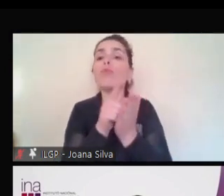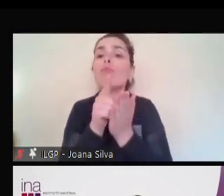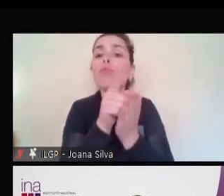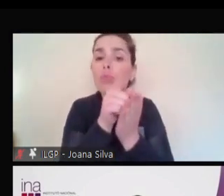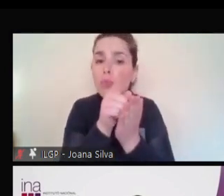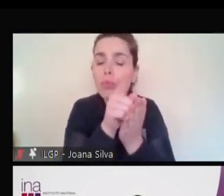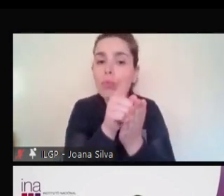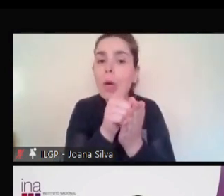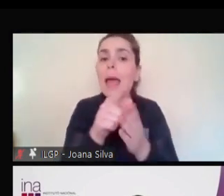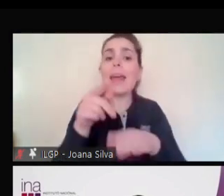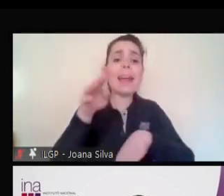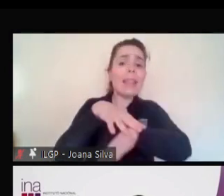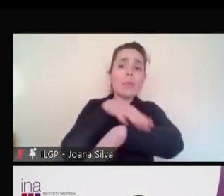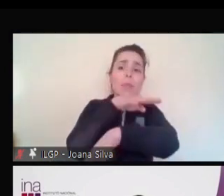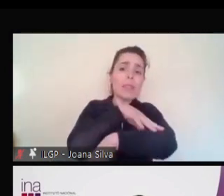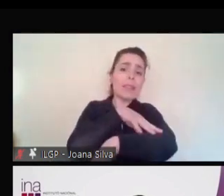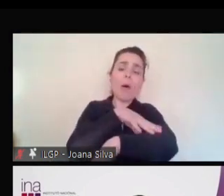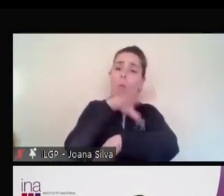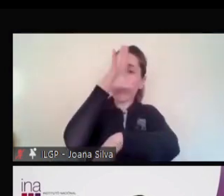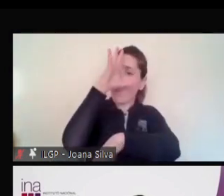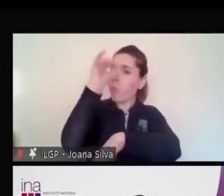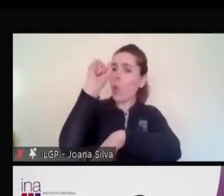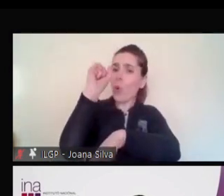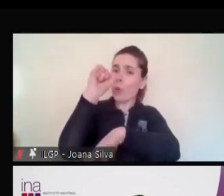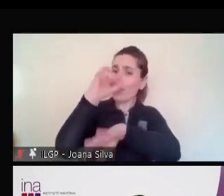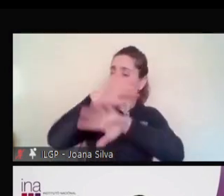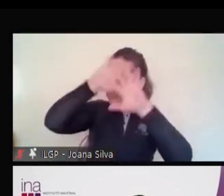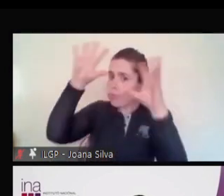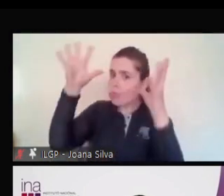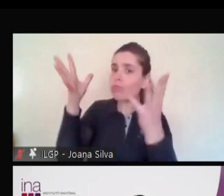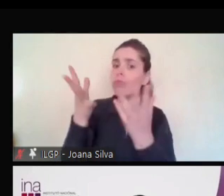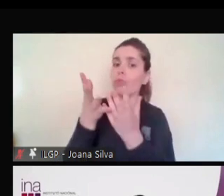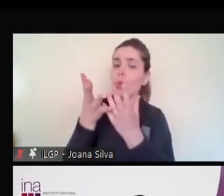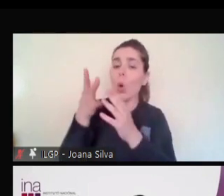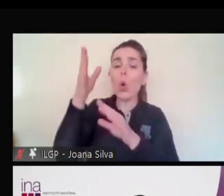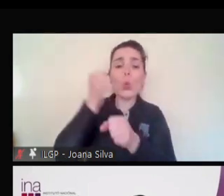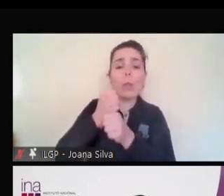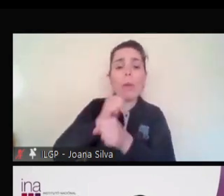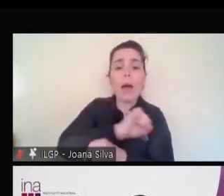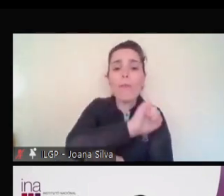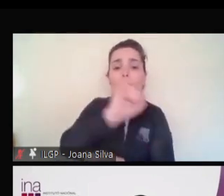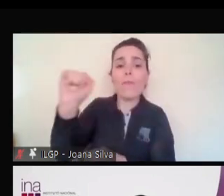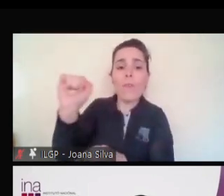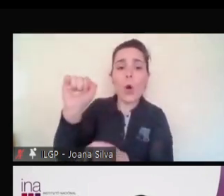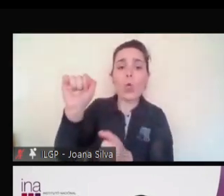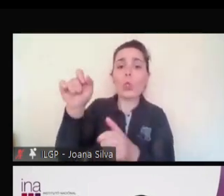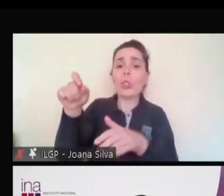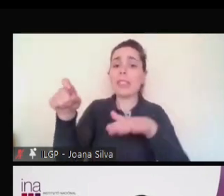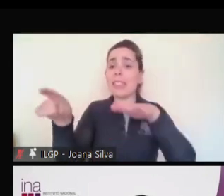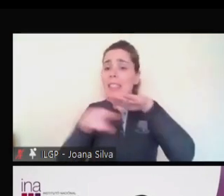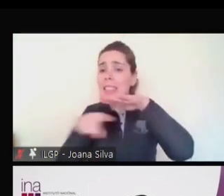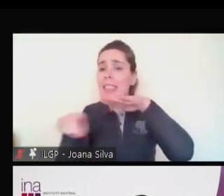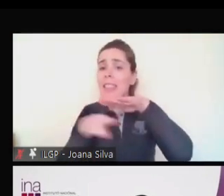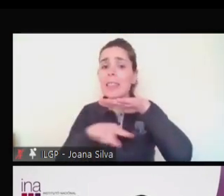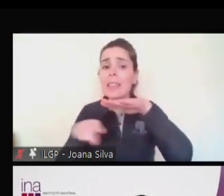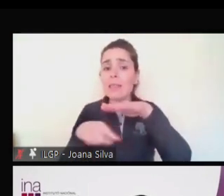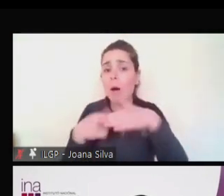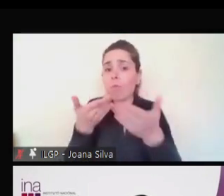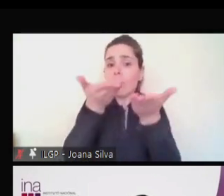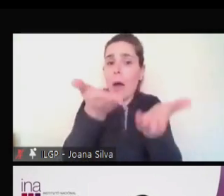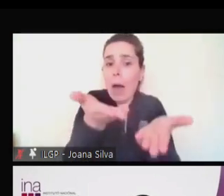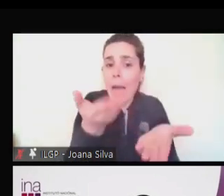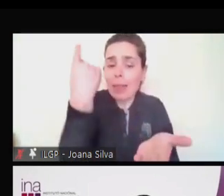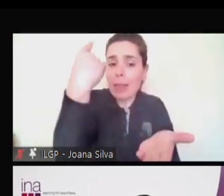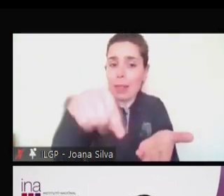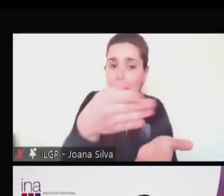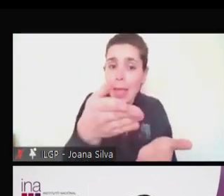toda a administração pública a prosseguir os seus trabalhos de digitalização. E, por conseguinte, aqui há várias dimensões de capacitação que vamos